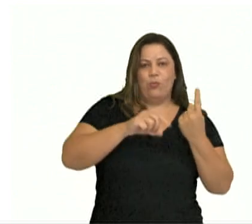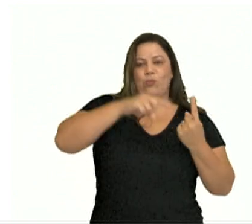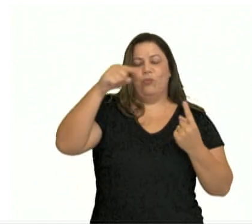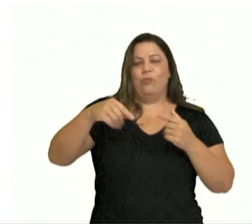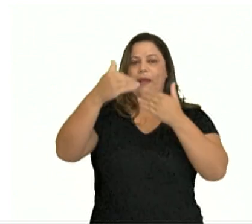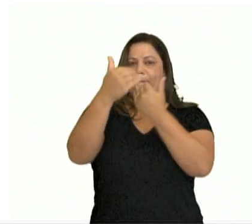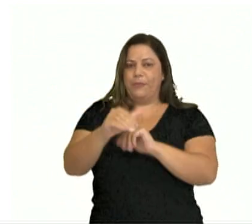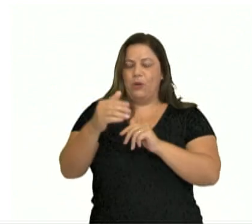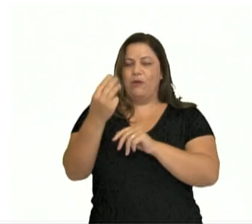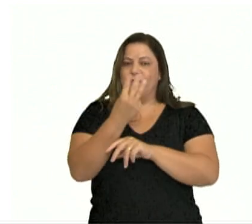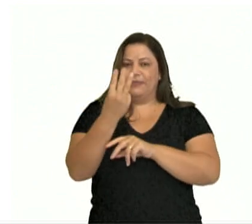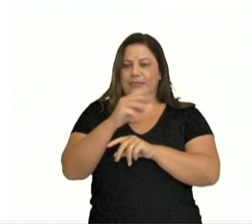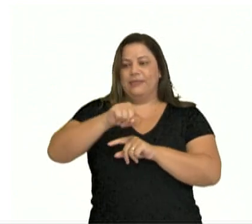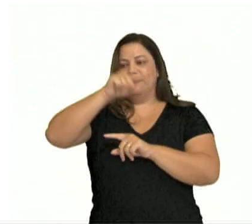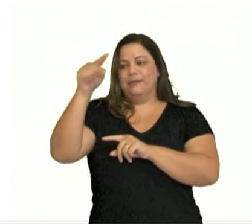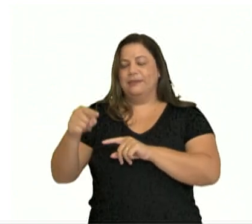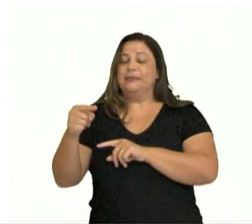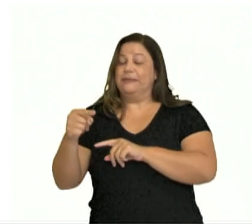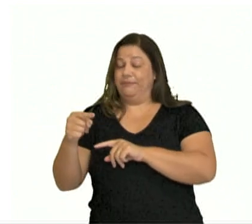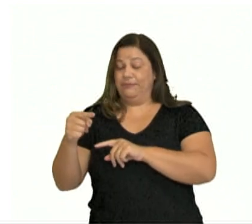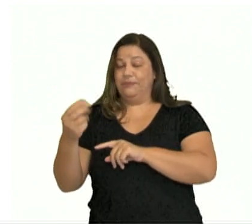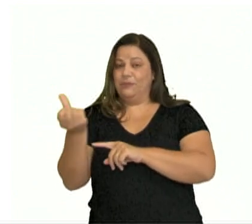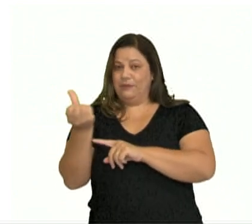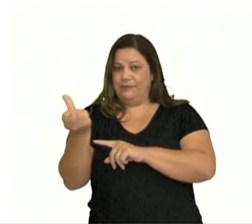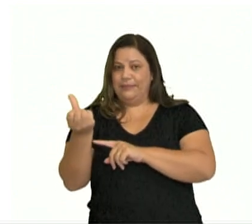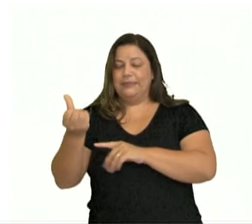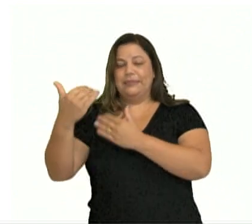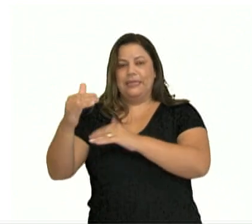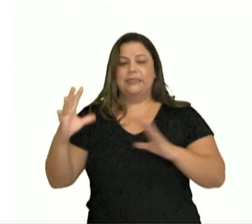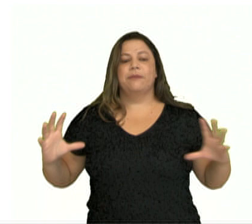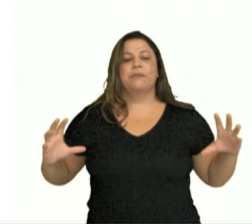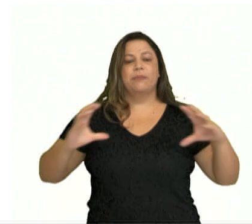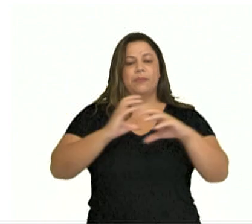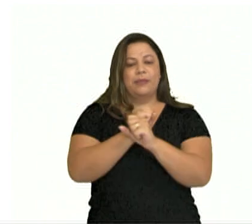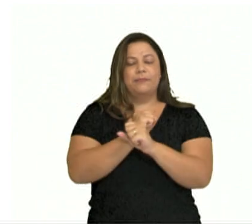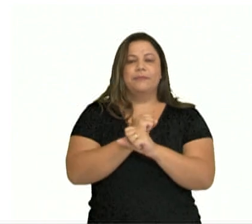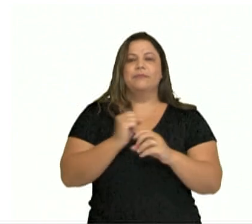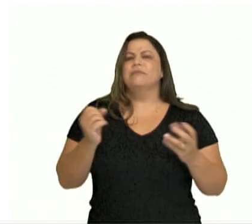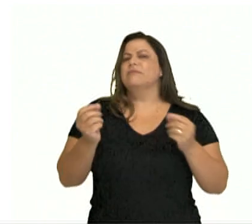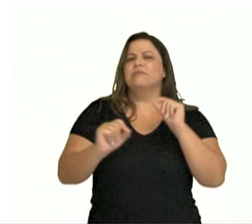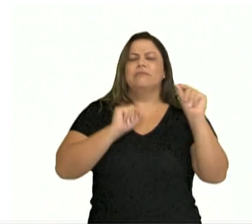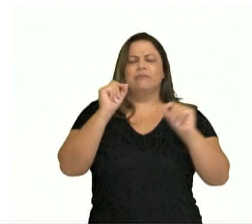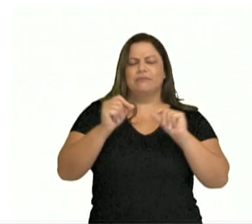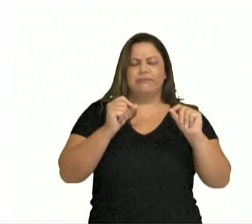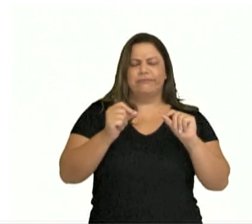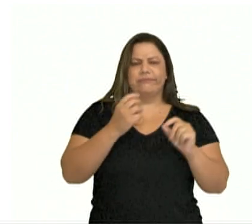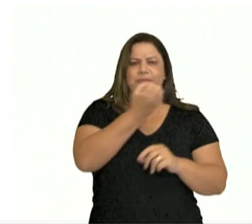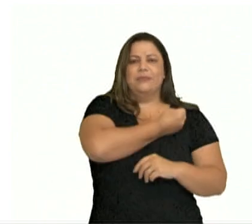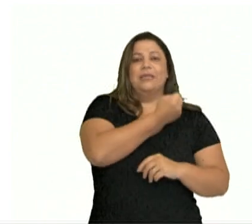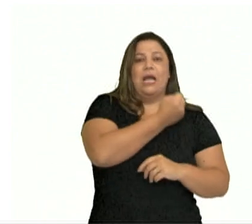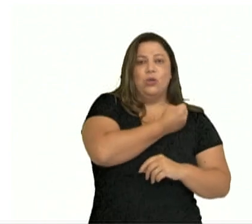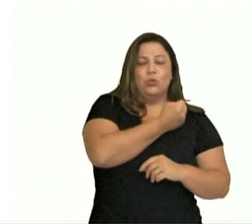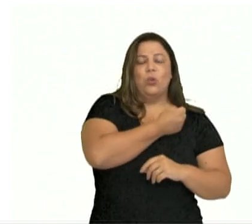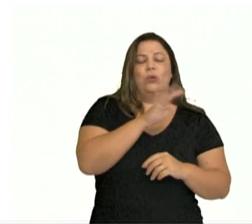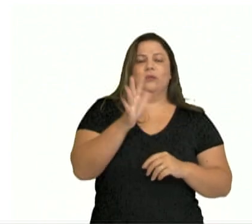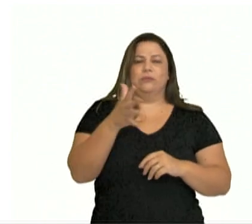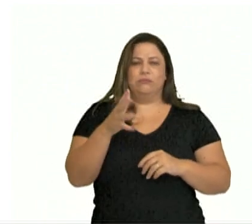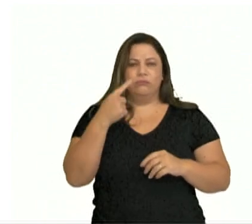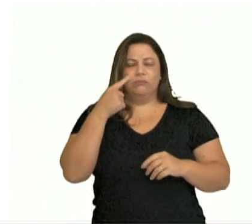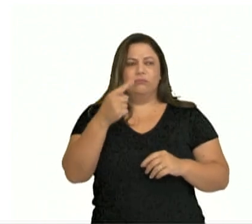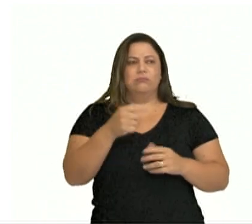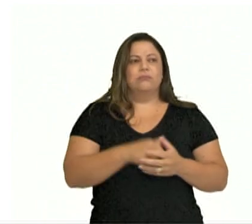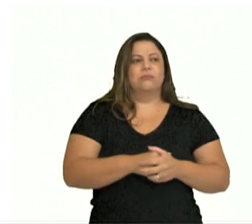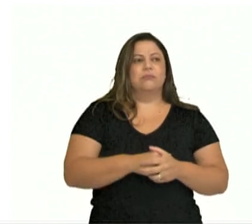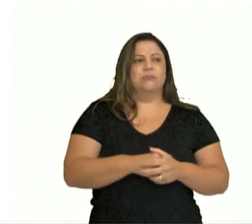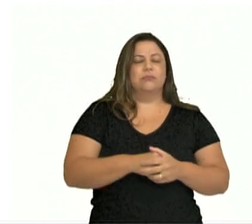e a segunda prova 6. Para eu calcular a média, eu vou fazer em relação à nota e o peso. Então,